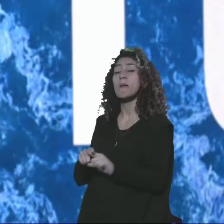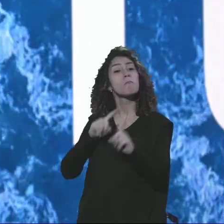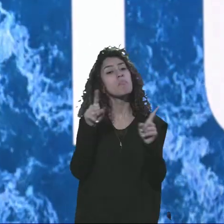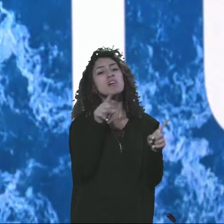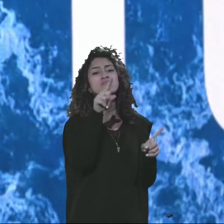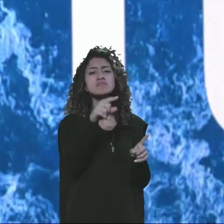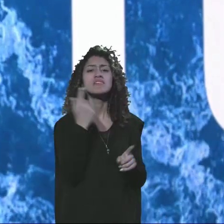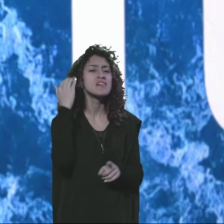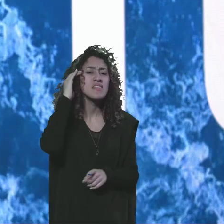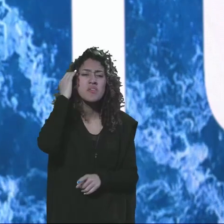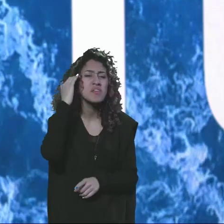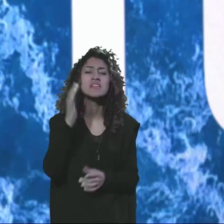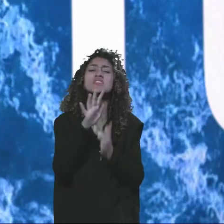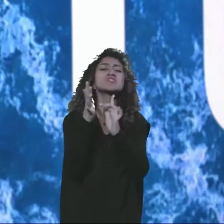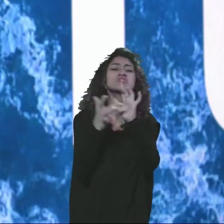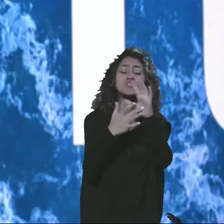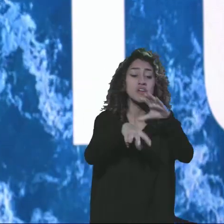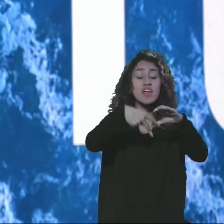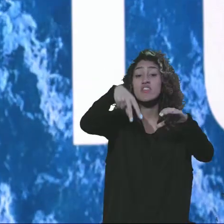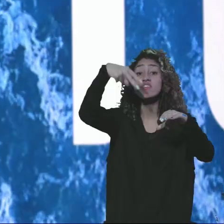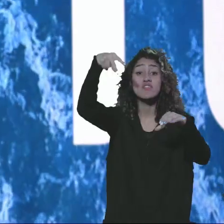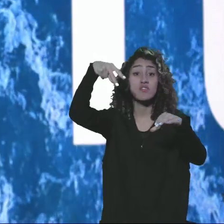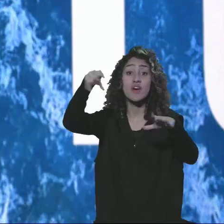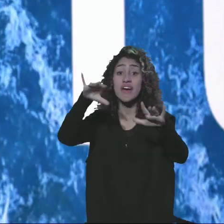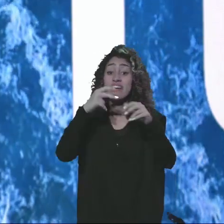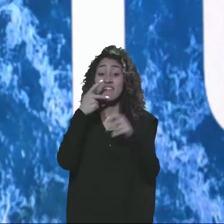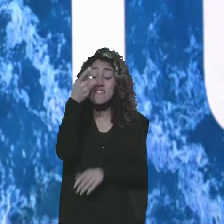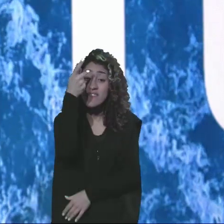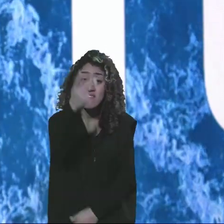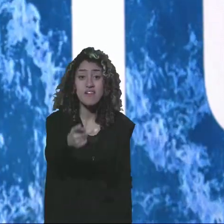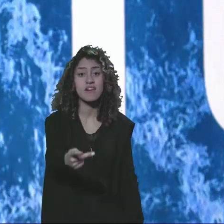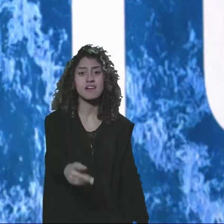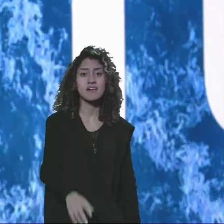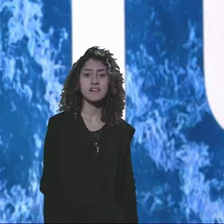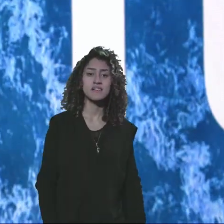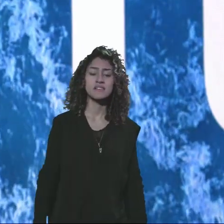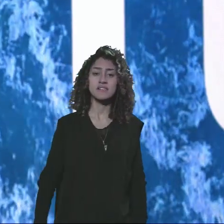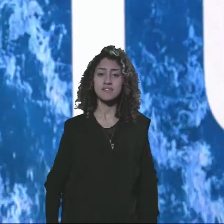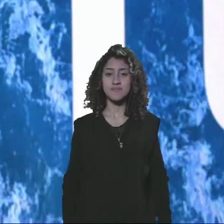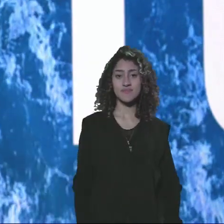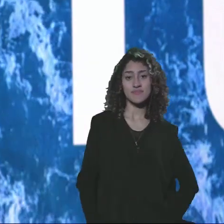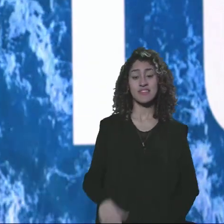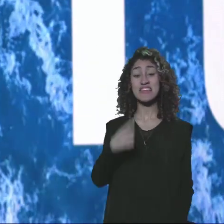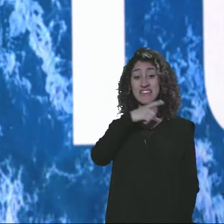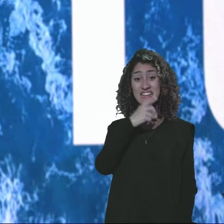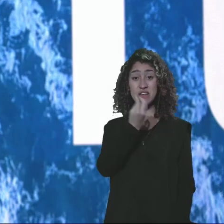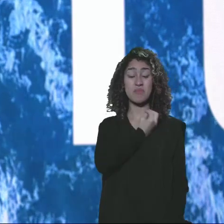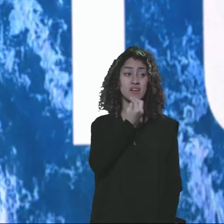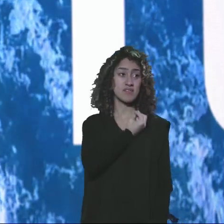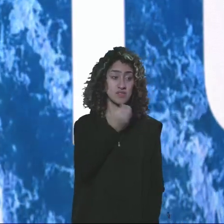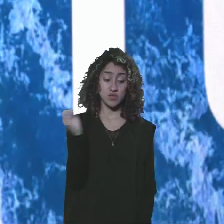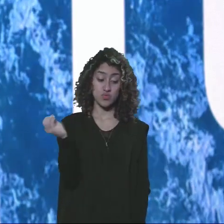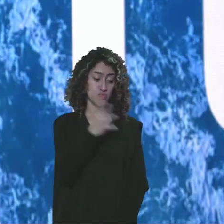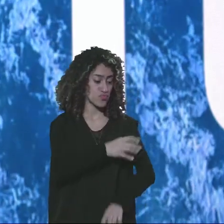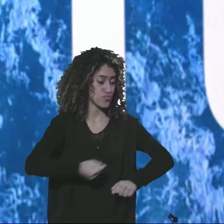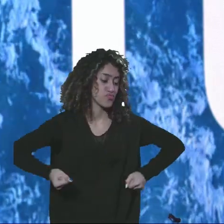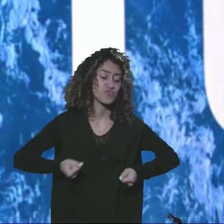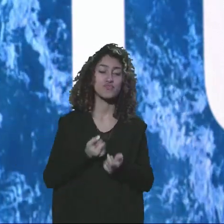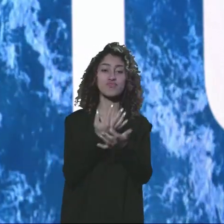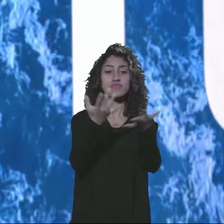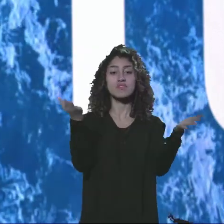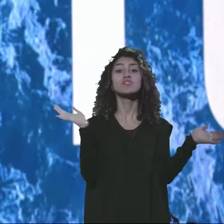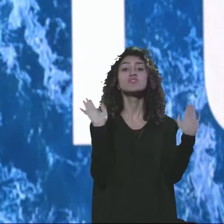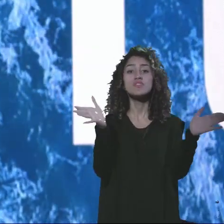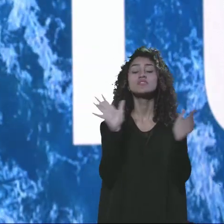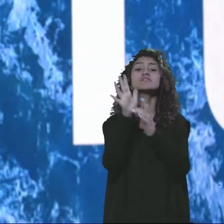via Jesus como alguém vivo que fala e que tem uma vida nova para te dar. Hoje Jesus quer te